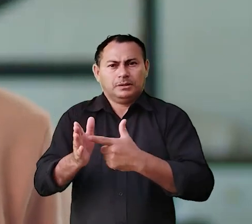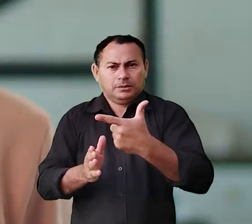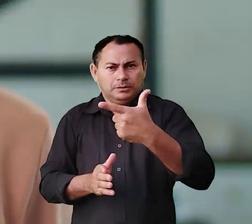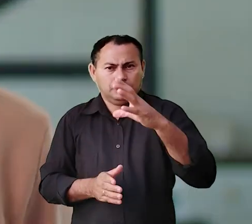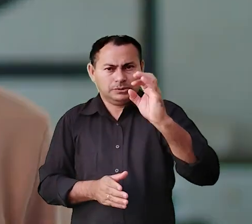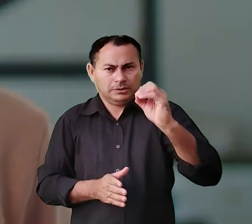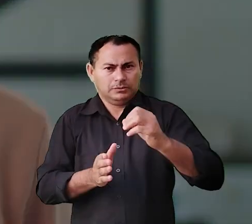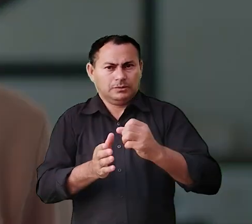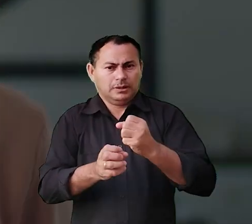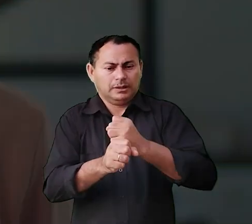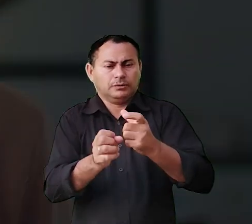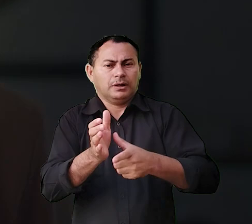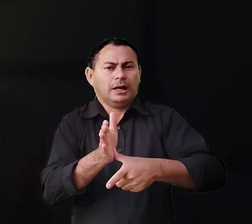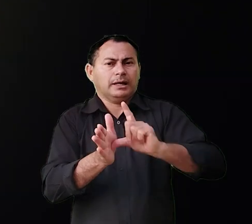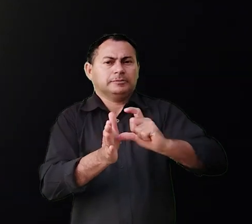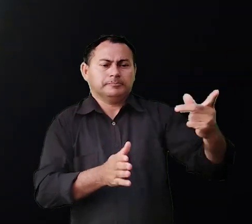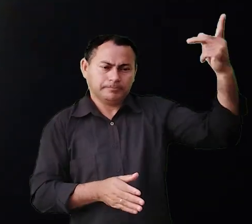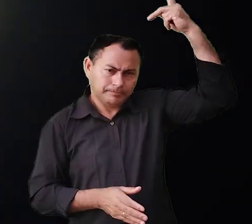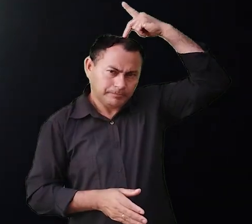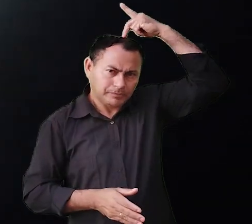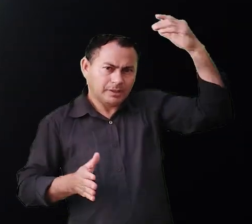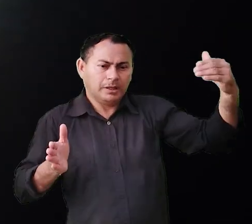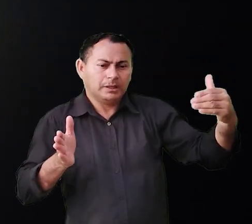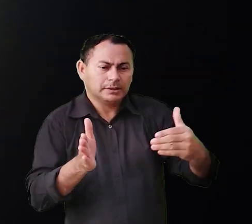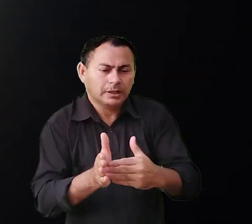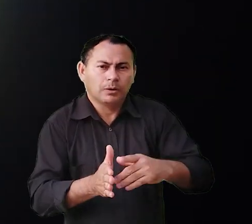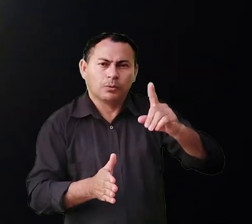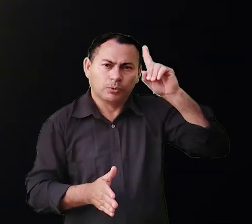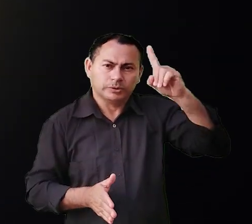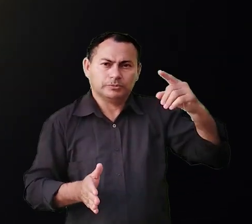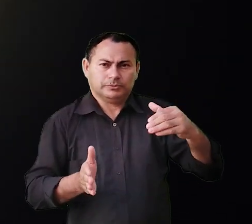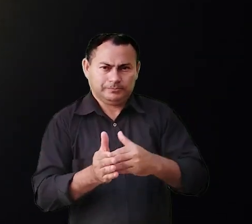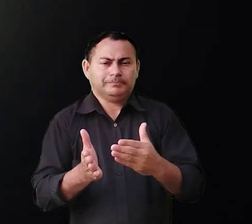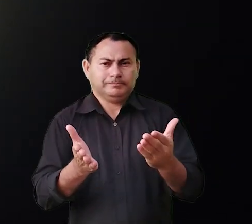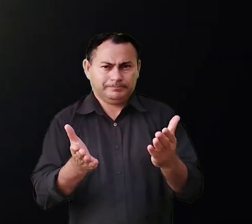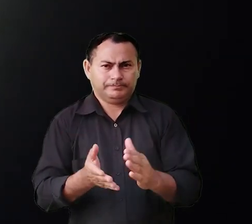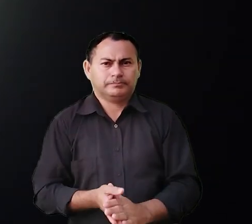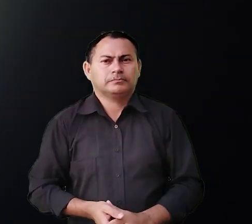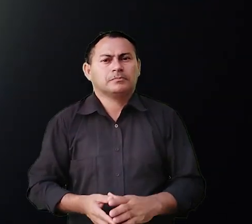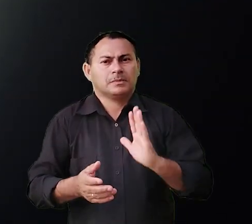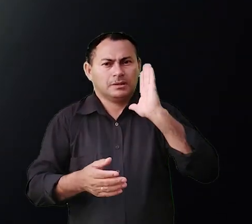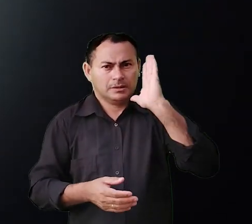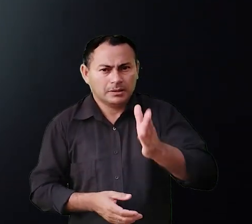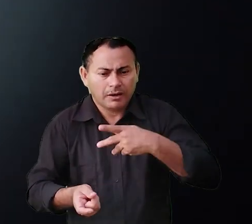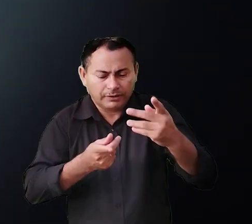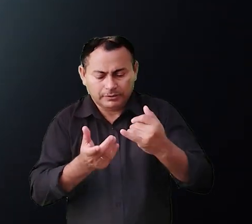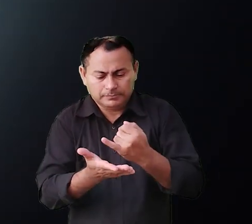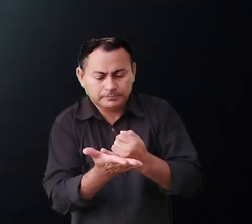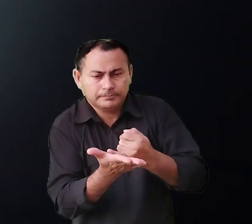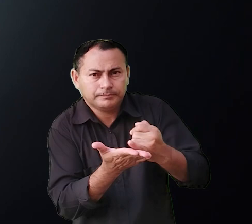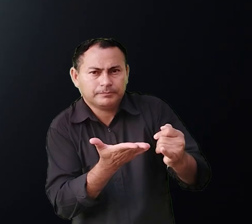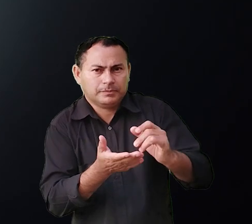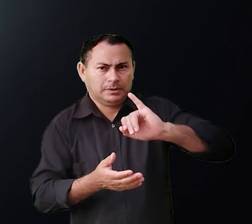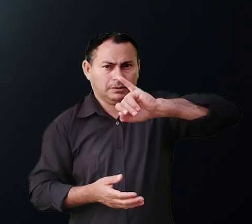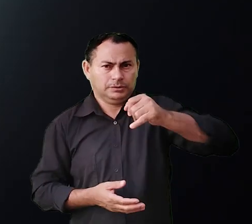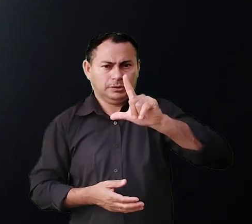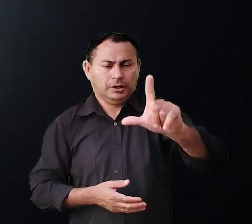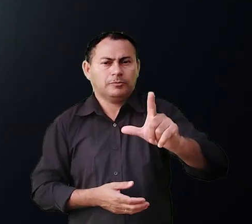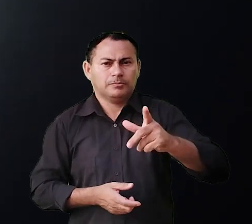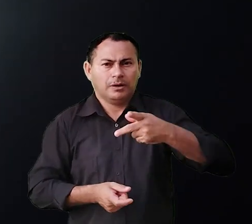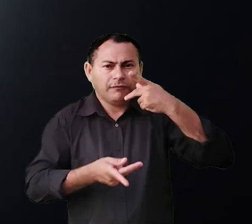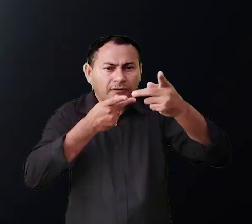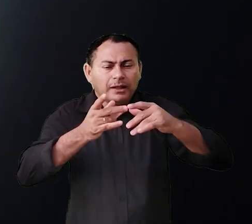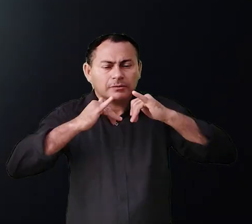desde 200 anos antes do Pentecostes até os últimos dias. Como já dissemos na introdução, quando